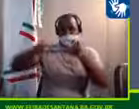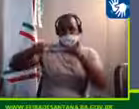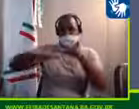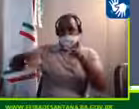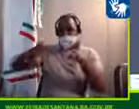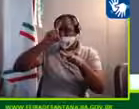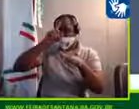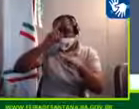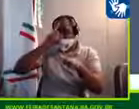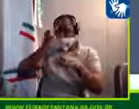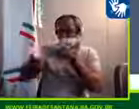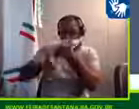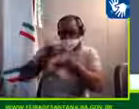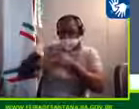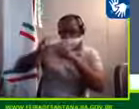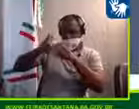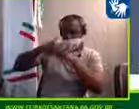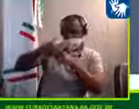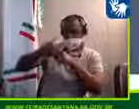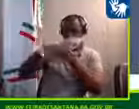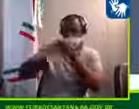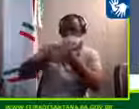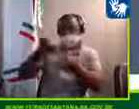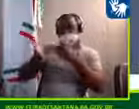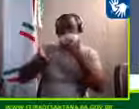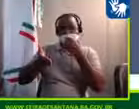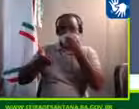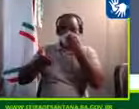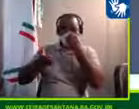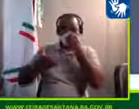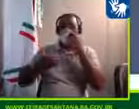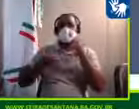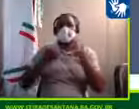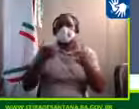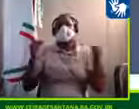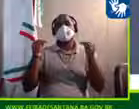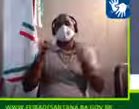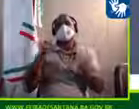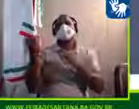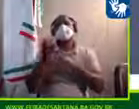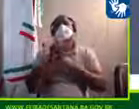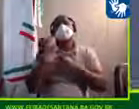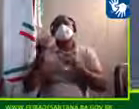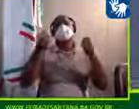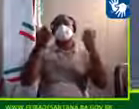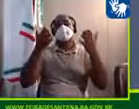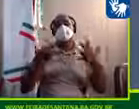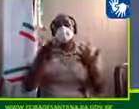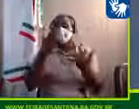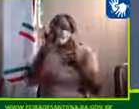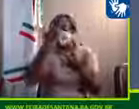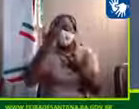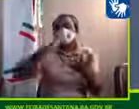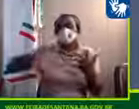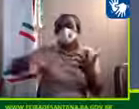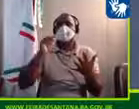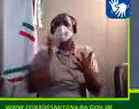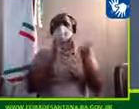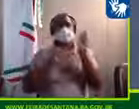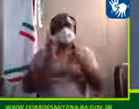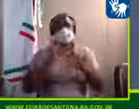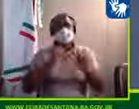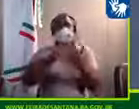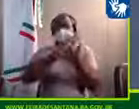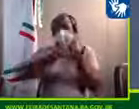atendimento clínico. Significa que nós teremos vagas em quantidade suficiente, se